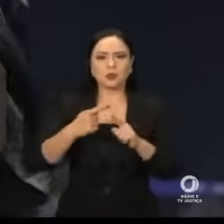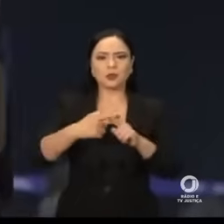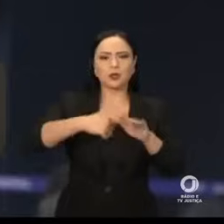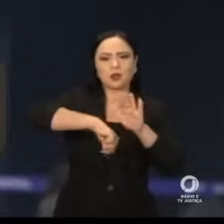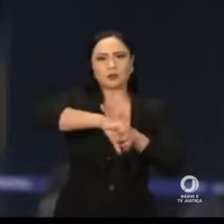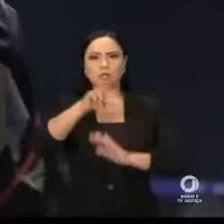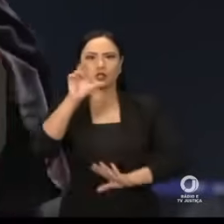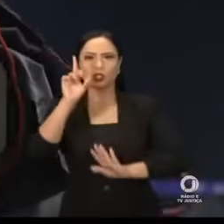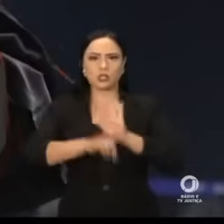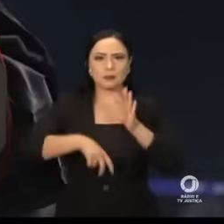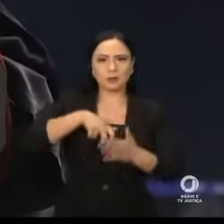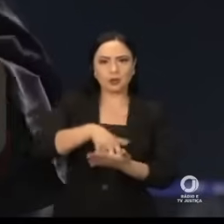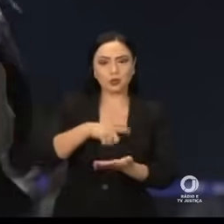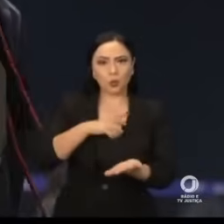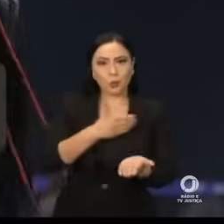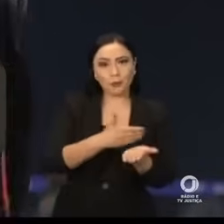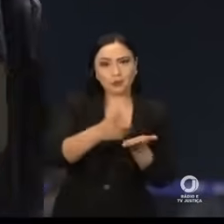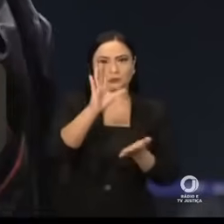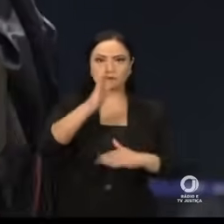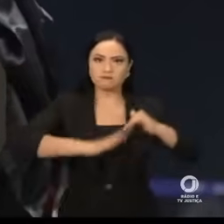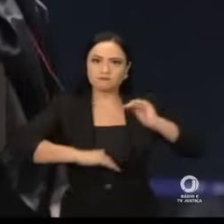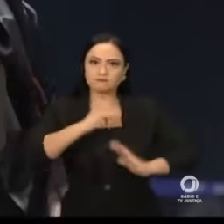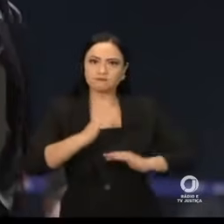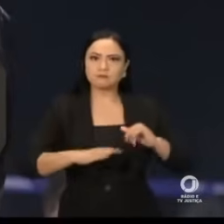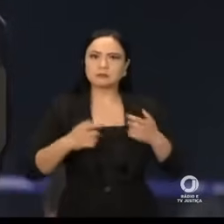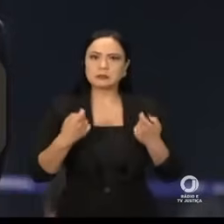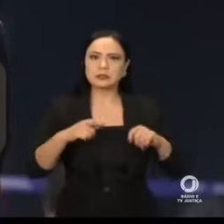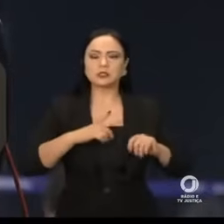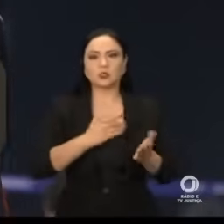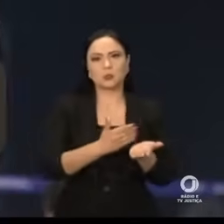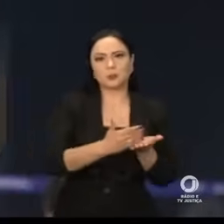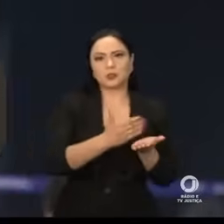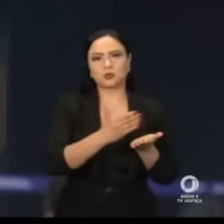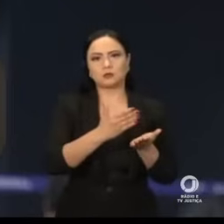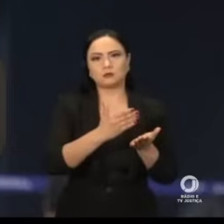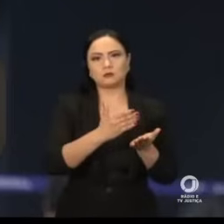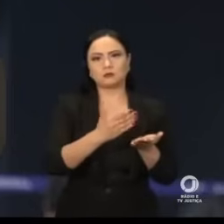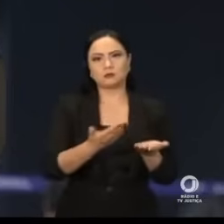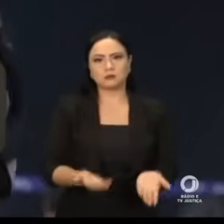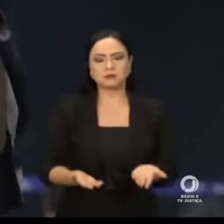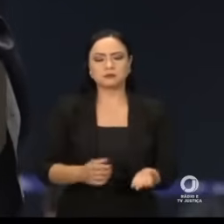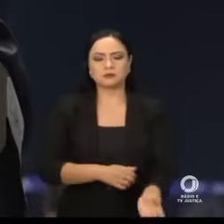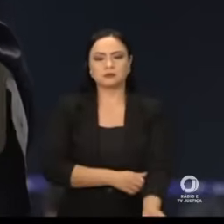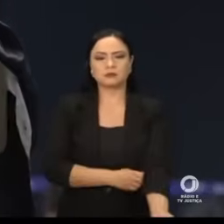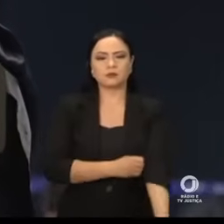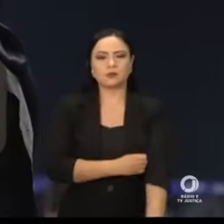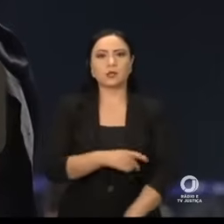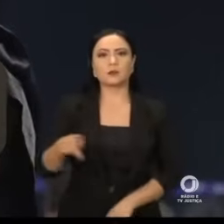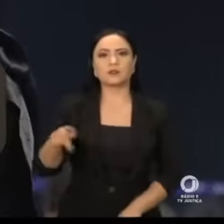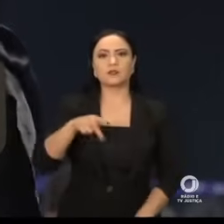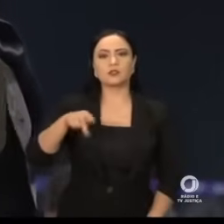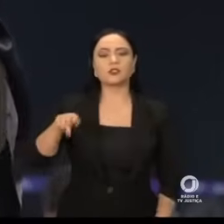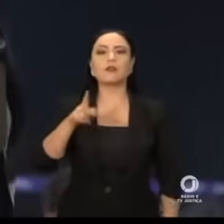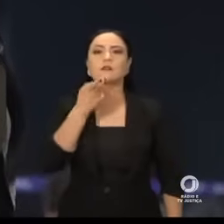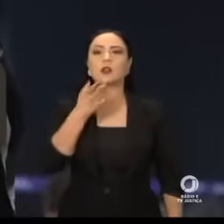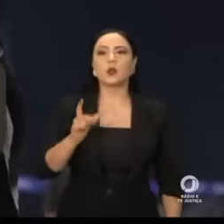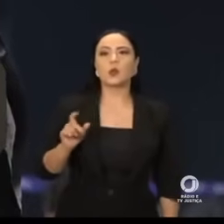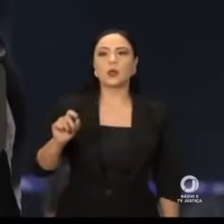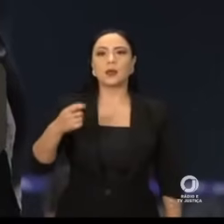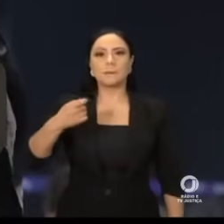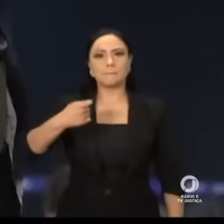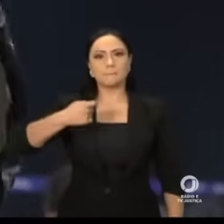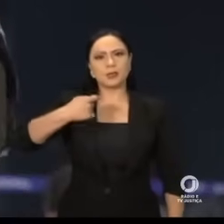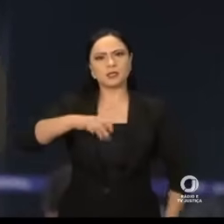tem o início da execução. Nós temos que ter um início da execução. Então, diz o professor Dweck, teria que ser a